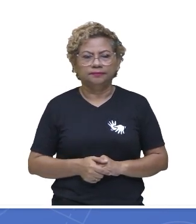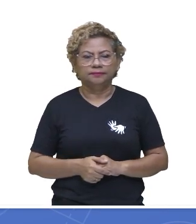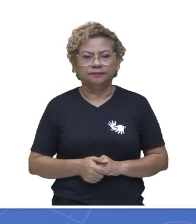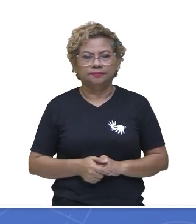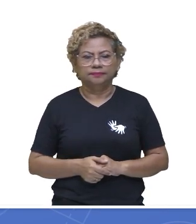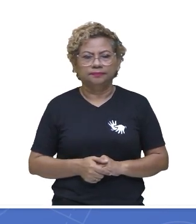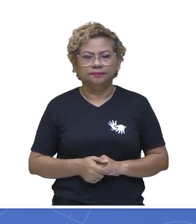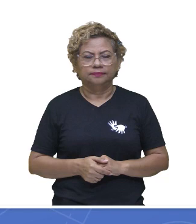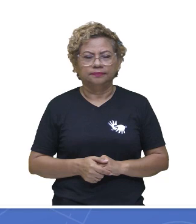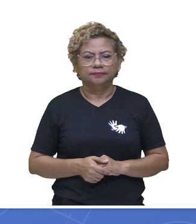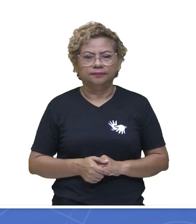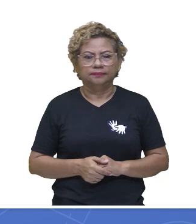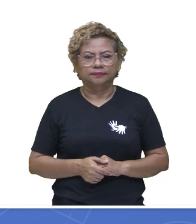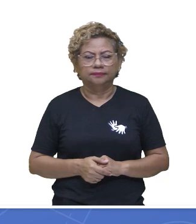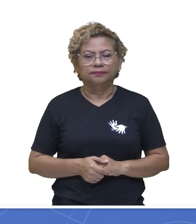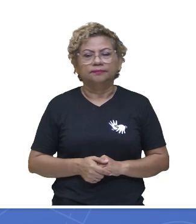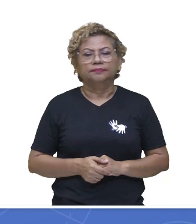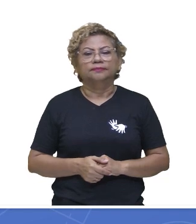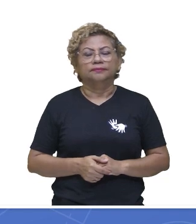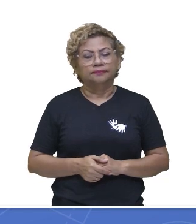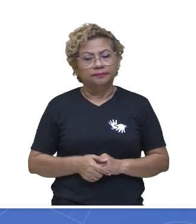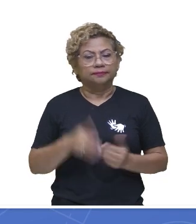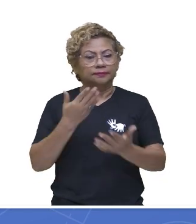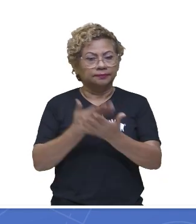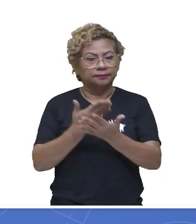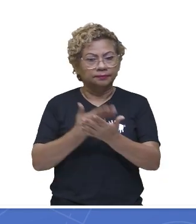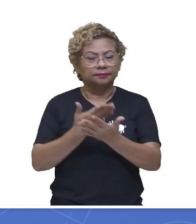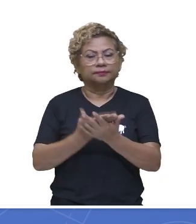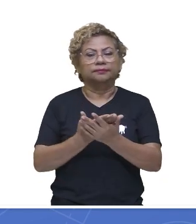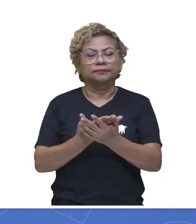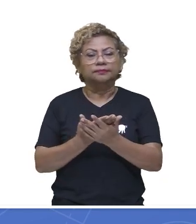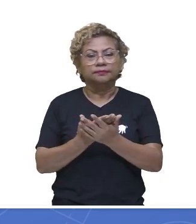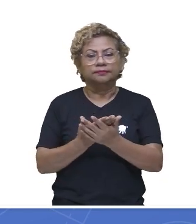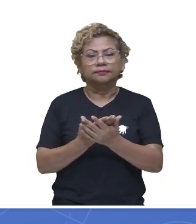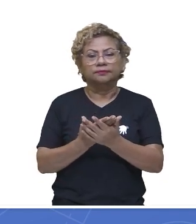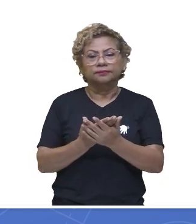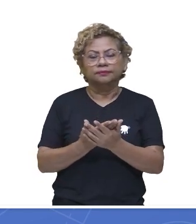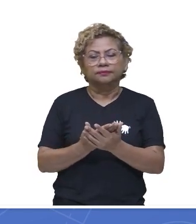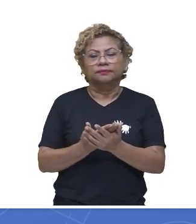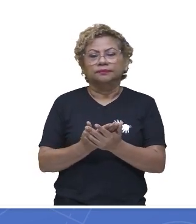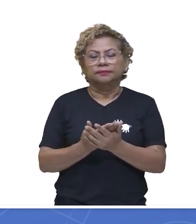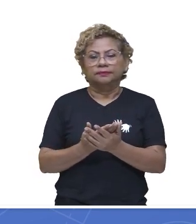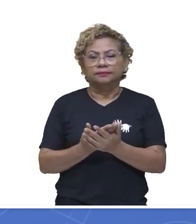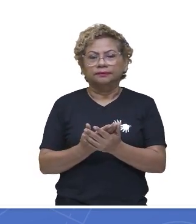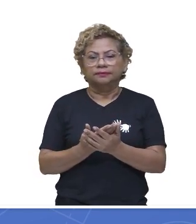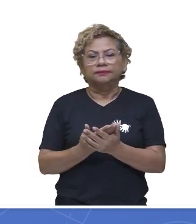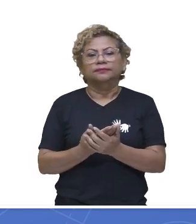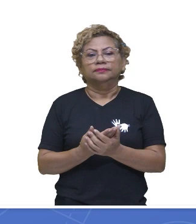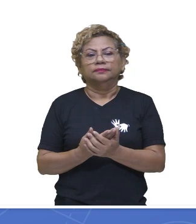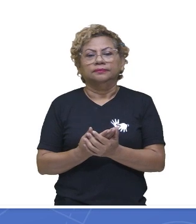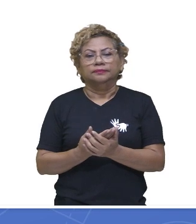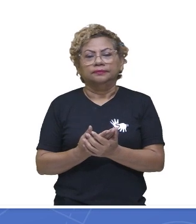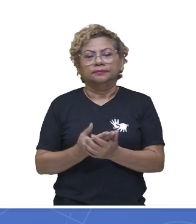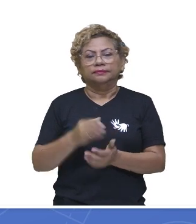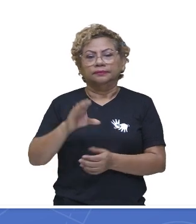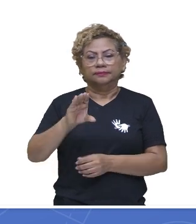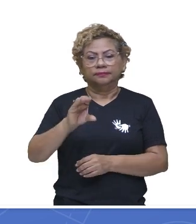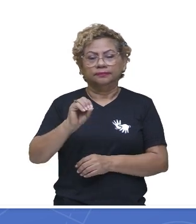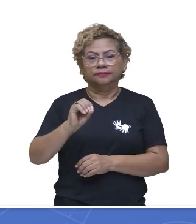DL, né? Então, vimos que a propriedade comutativa, né, geralmente não vale para